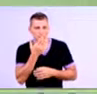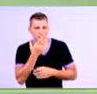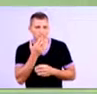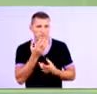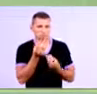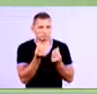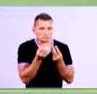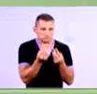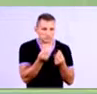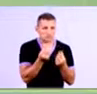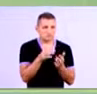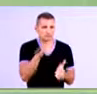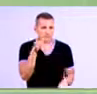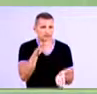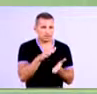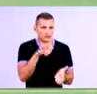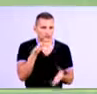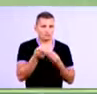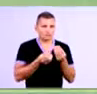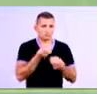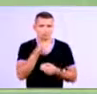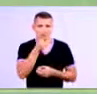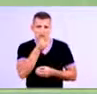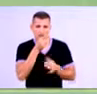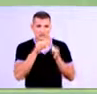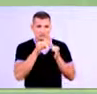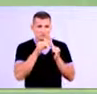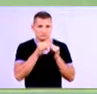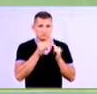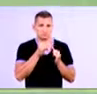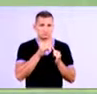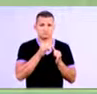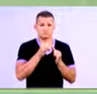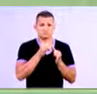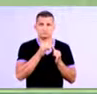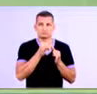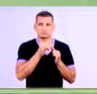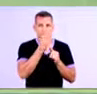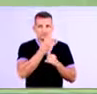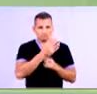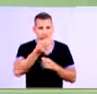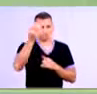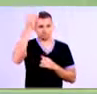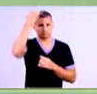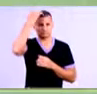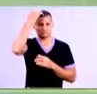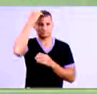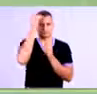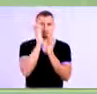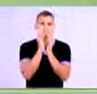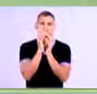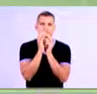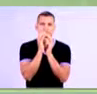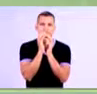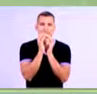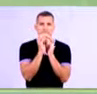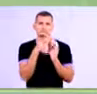tamanho, formato. Essas informações aqui, elas vão para o nosso cérebro através dos nossos